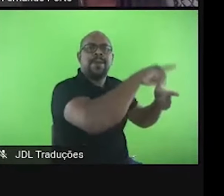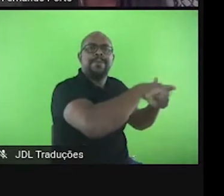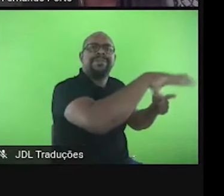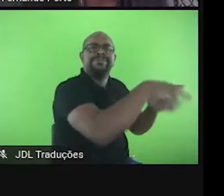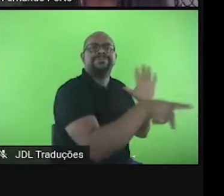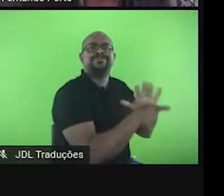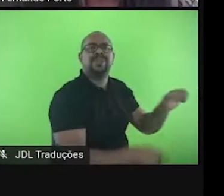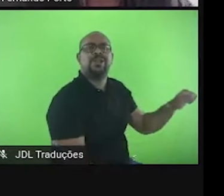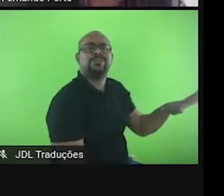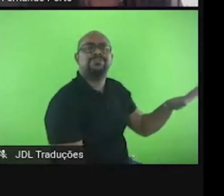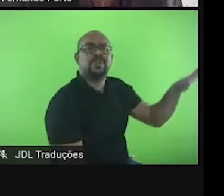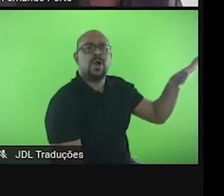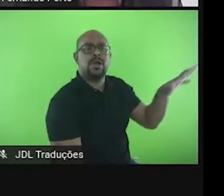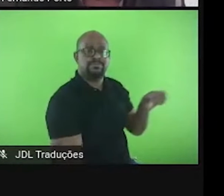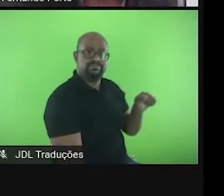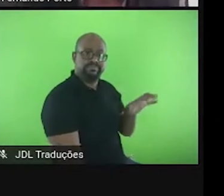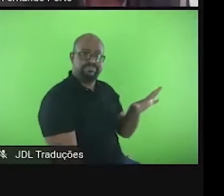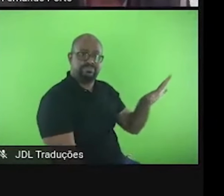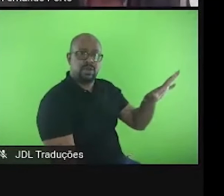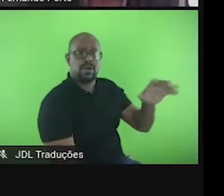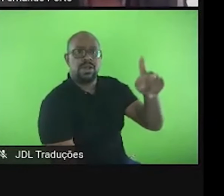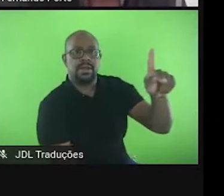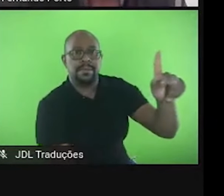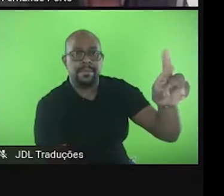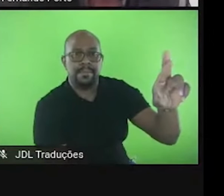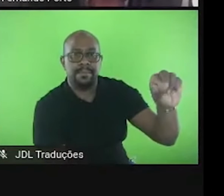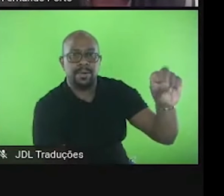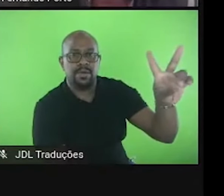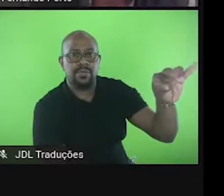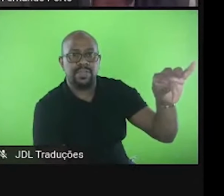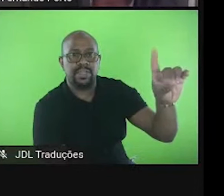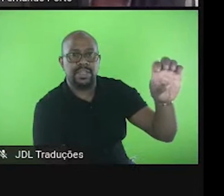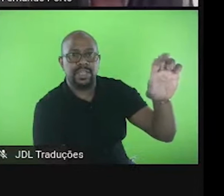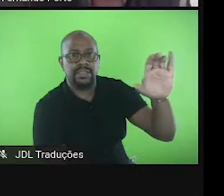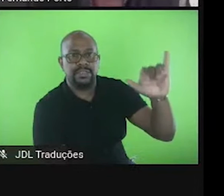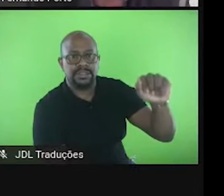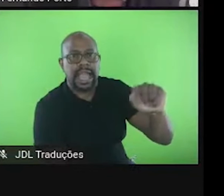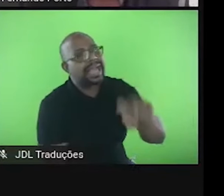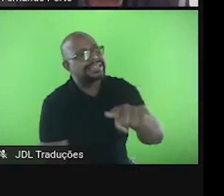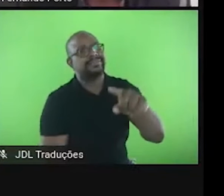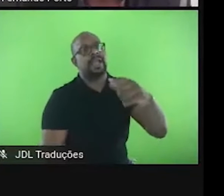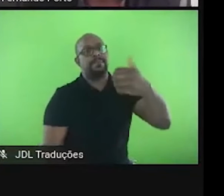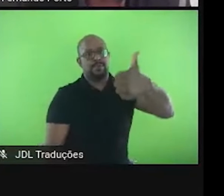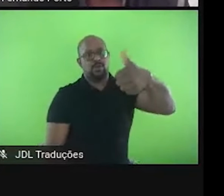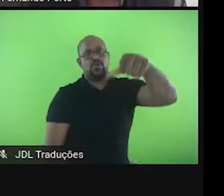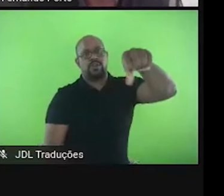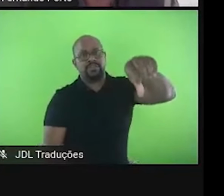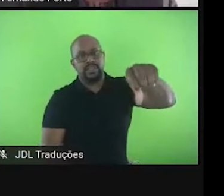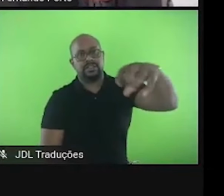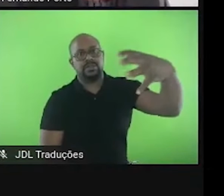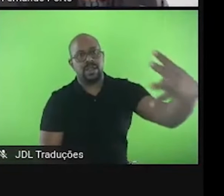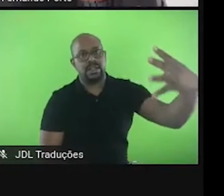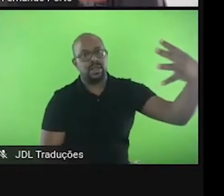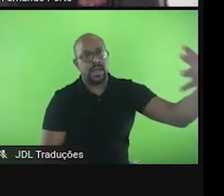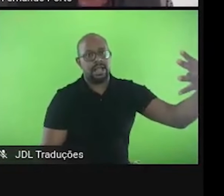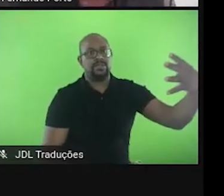sofre. Desde 1994, onde Maurício percebe que a favela onde morava ia completar 100 anos